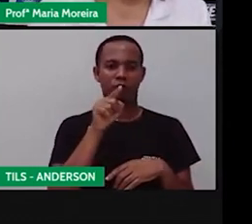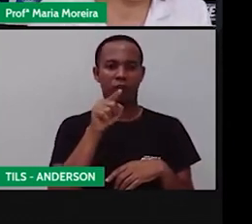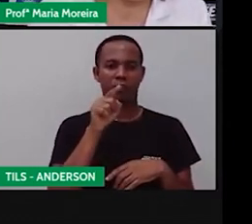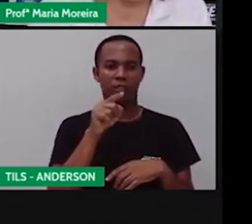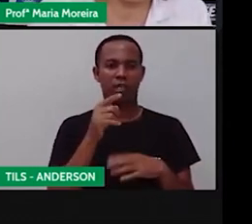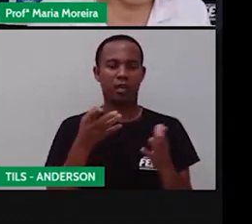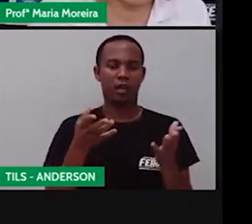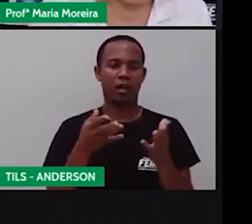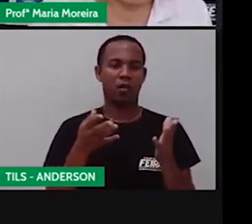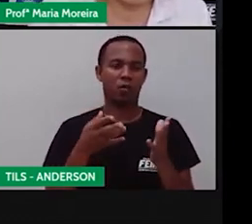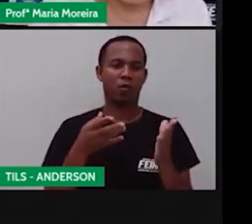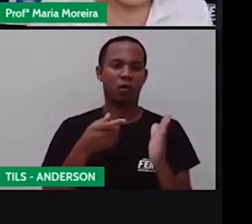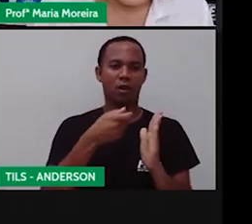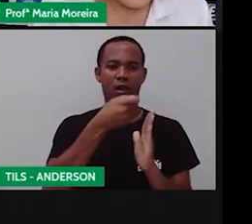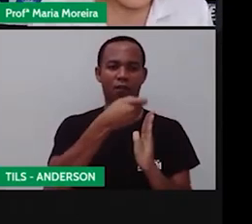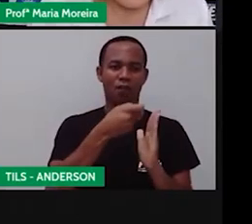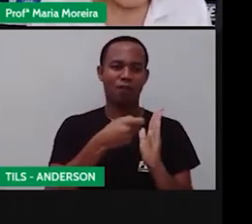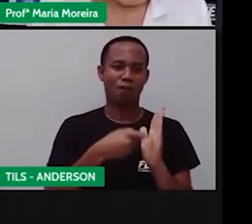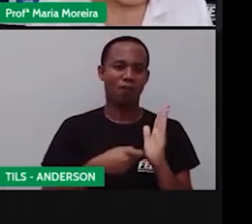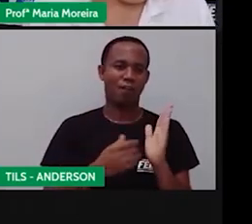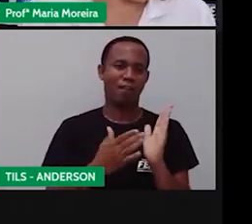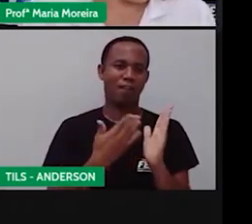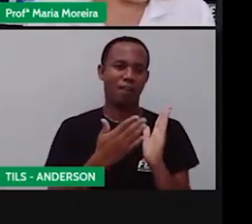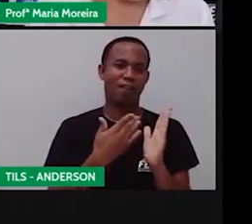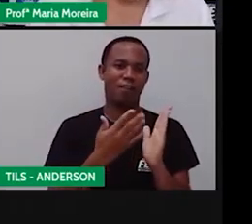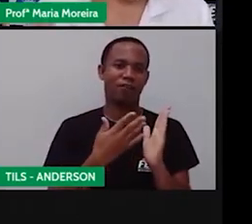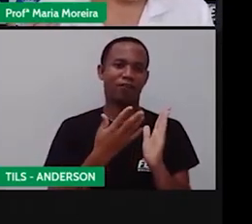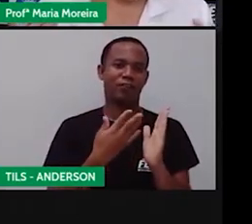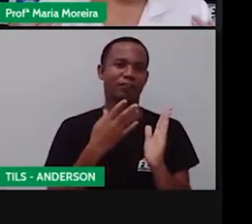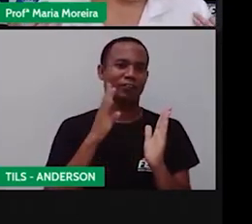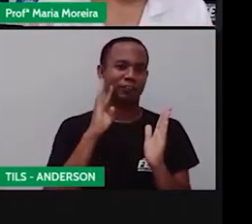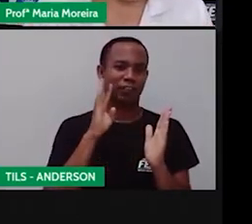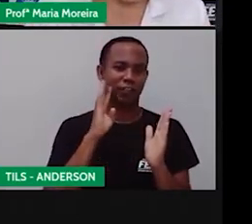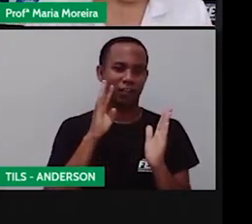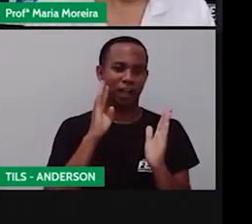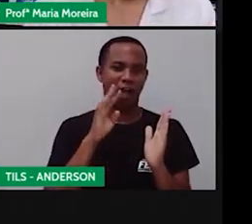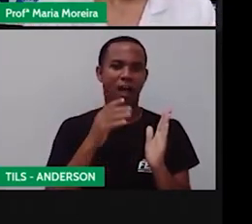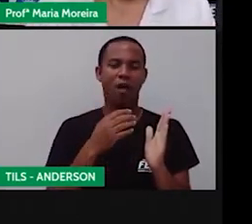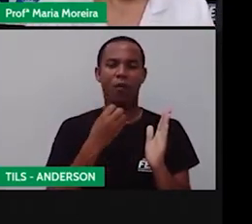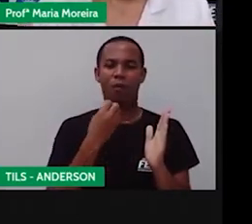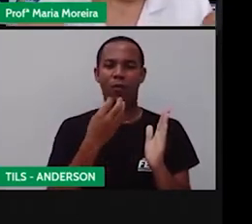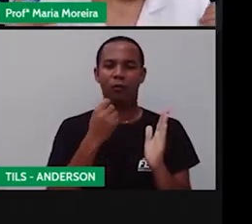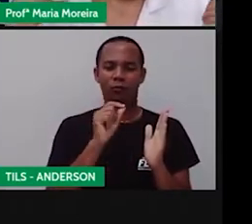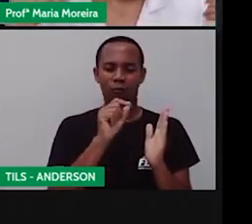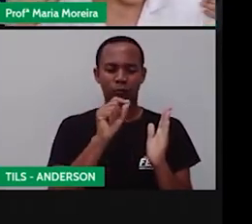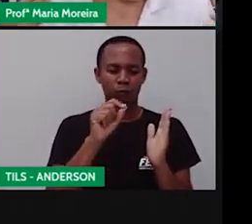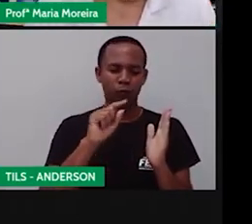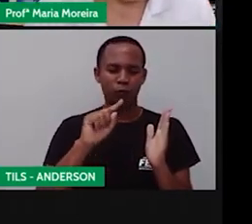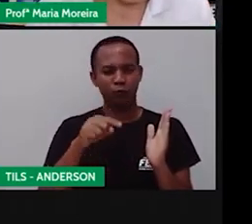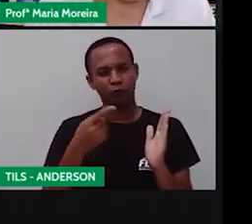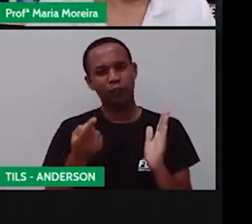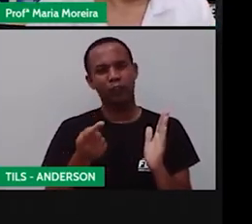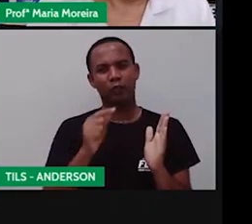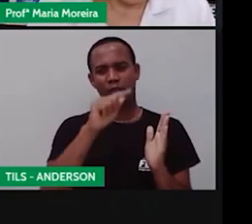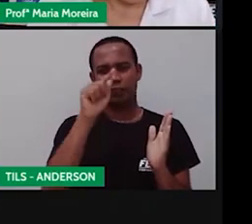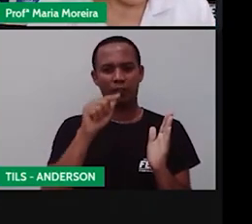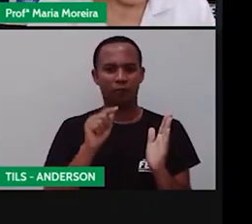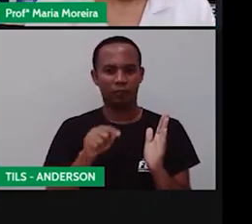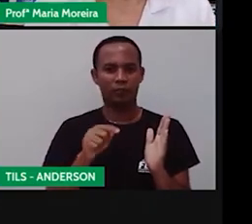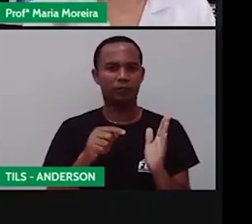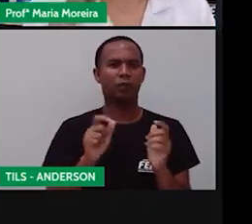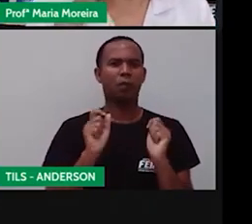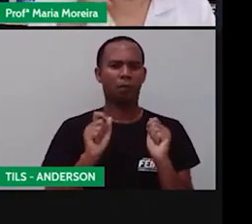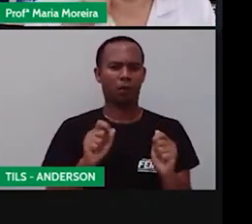escritor de um livro? E aí? E usar esses sinais de pontuação, usar esses conteúdos de narrativa. Vamos